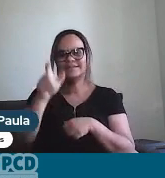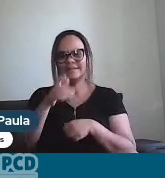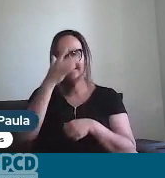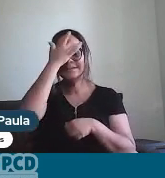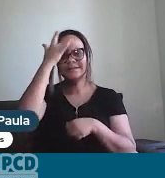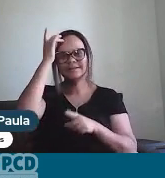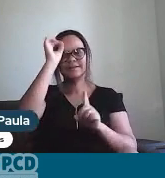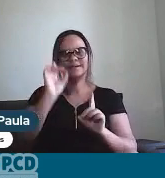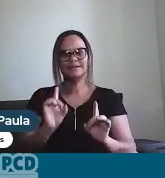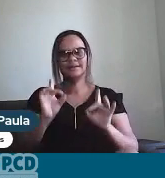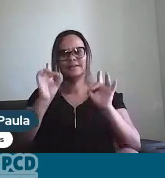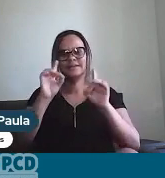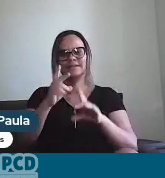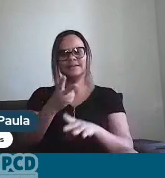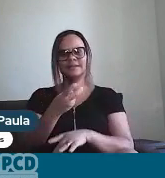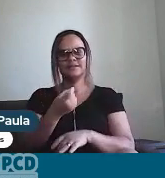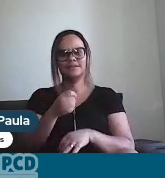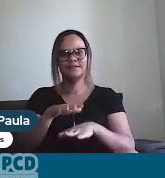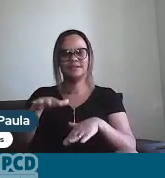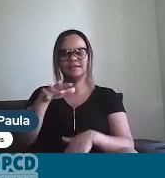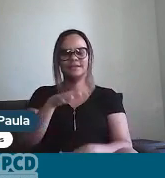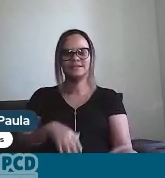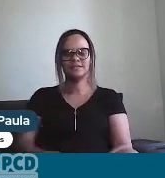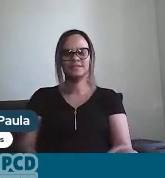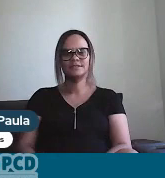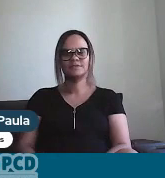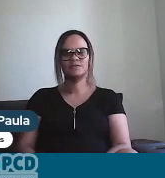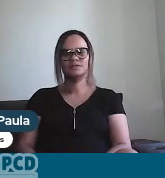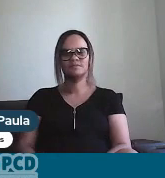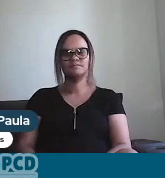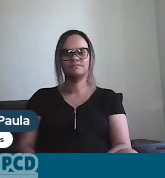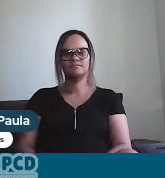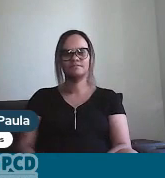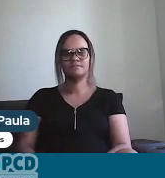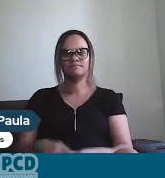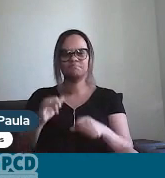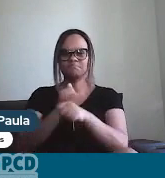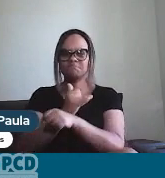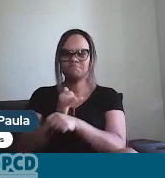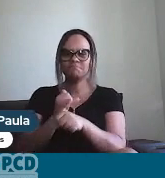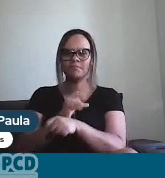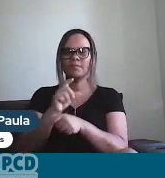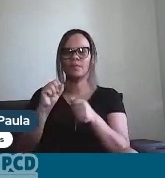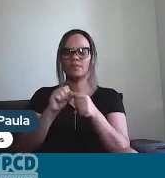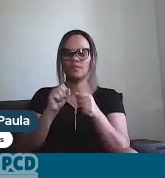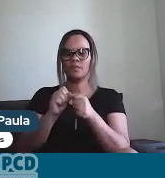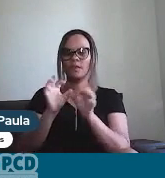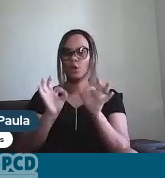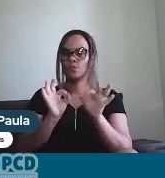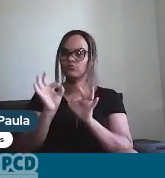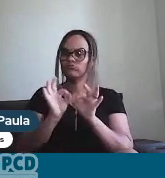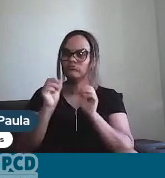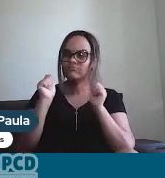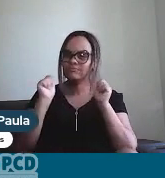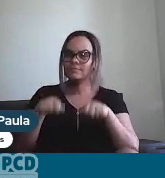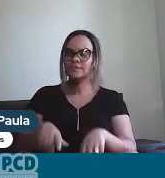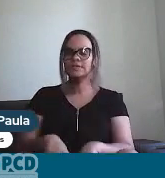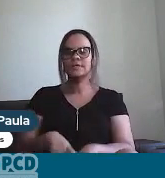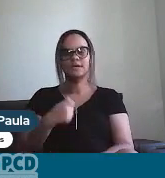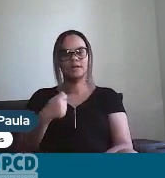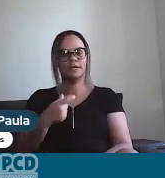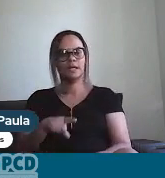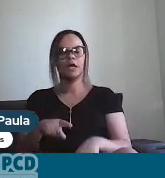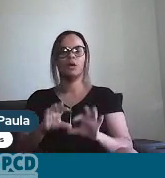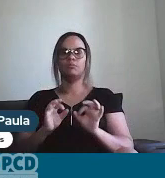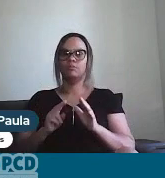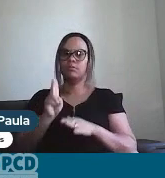deficiência, especialistas das diversas áreas, né? E aí a gente tem que pegar esse instrumento, fazer os ajustes necessários e colocar para